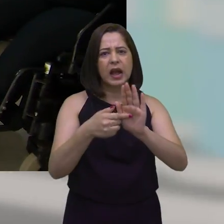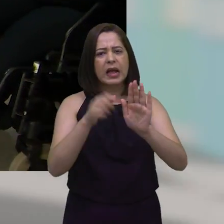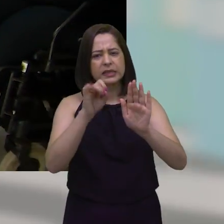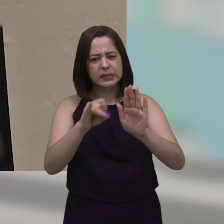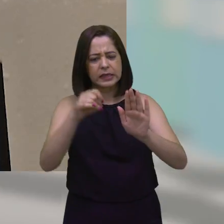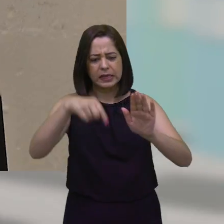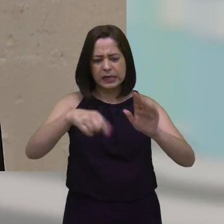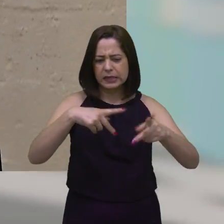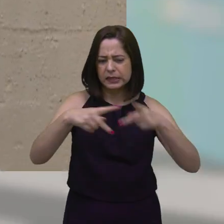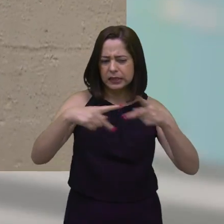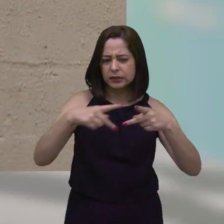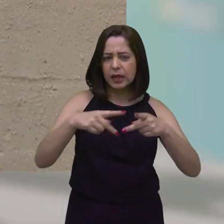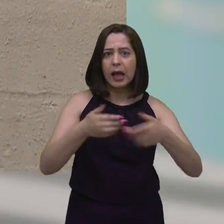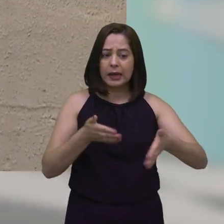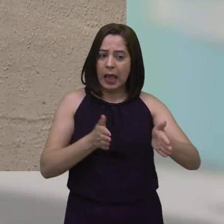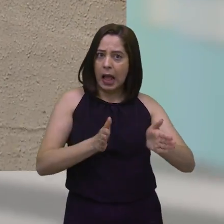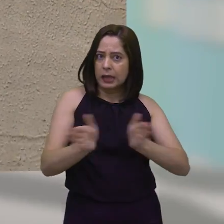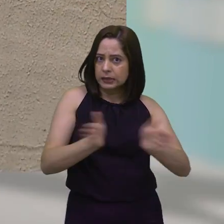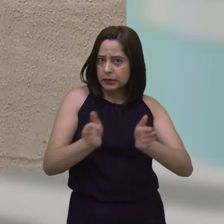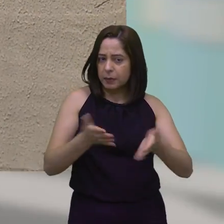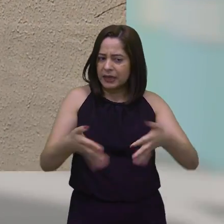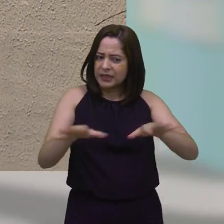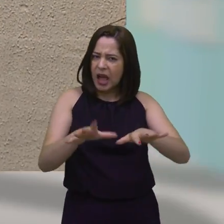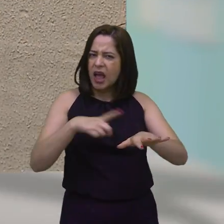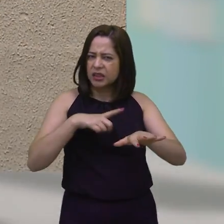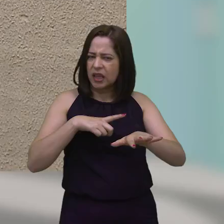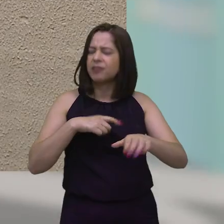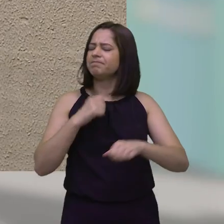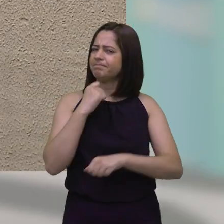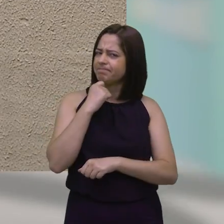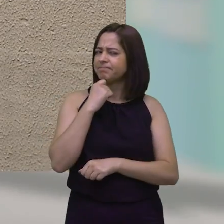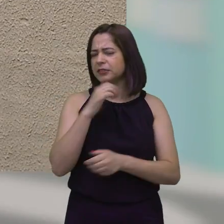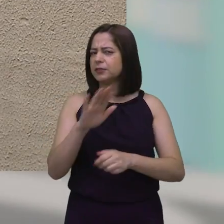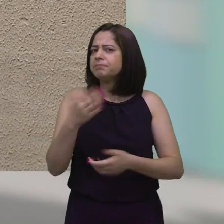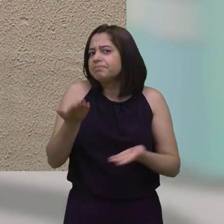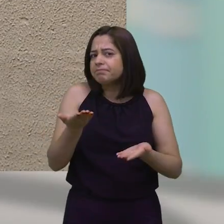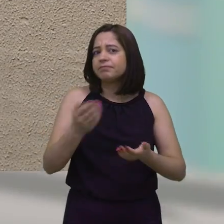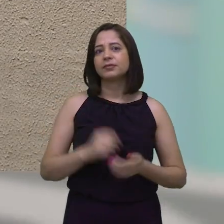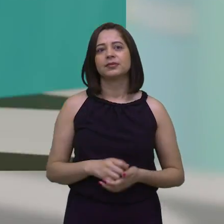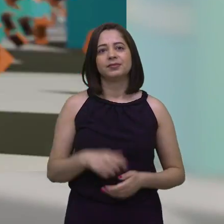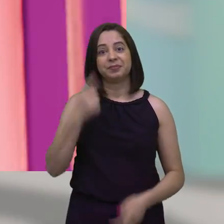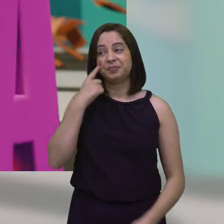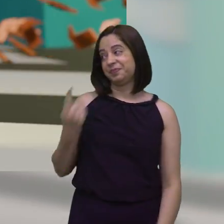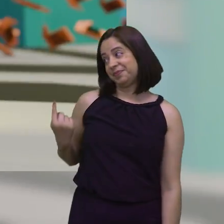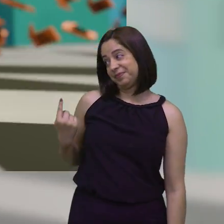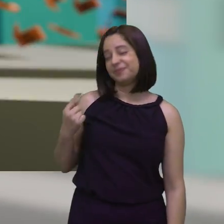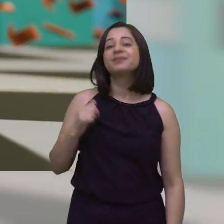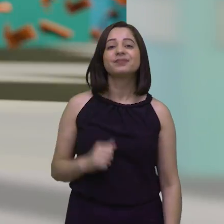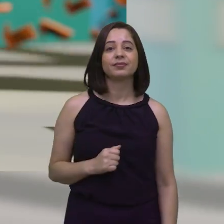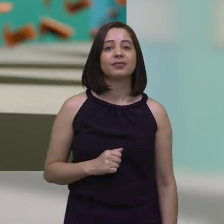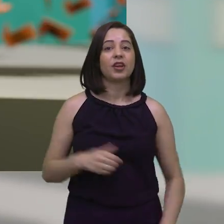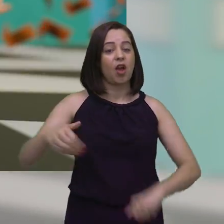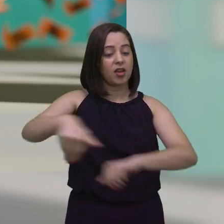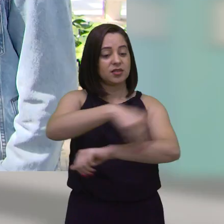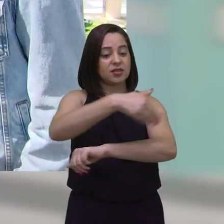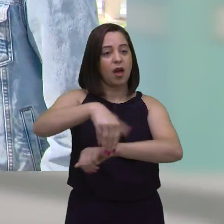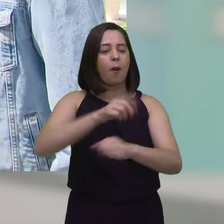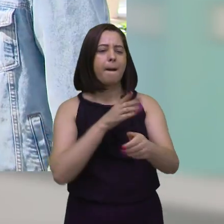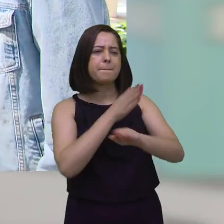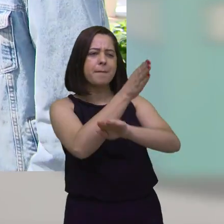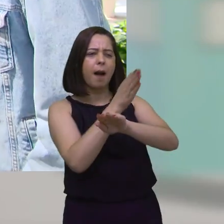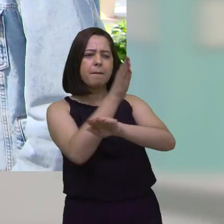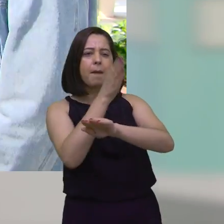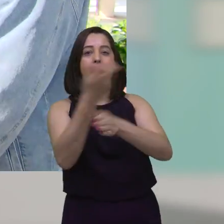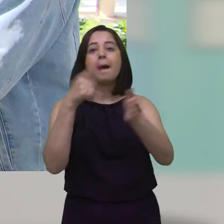dos Campos está se tornando mais acessível e inclusiva. Será que a gente está no caminho certo? Já no Tá na Rua, a gente foi ouvir a opinião